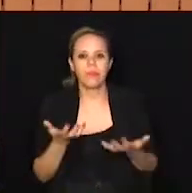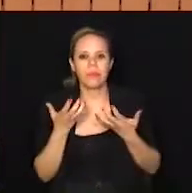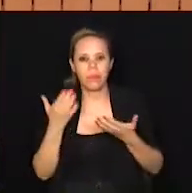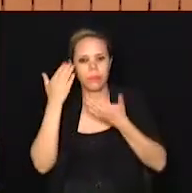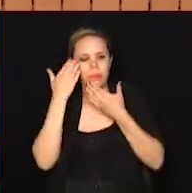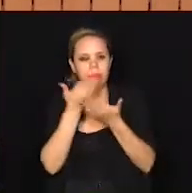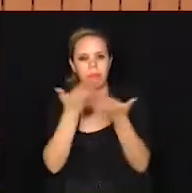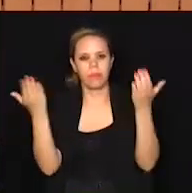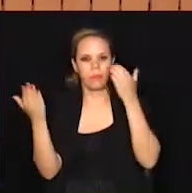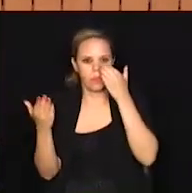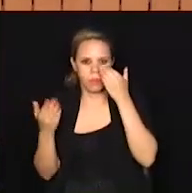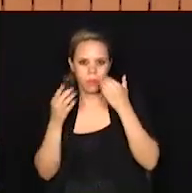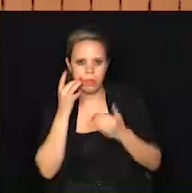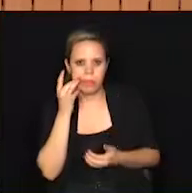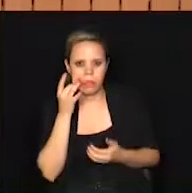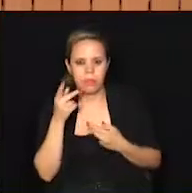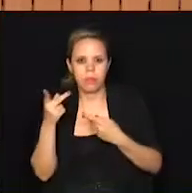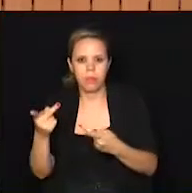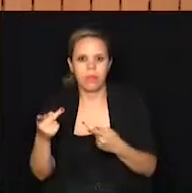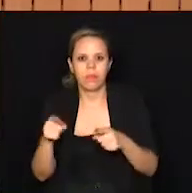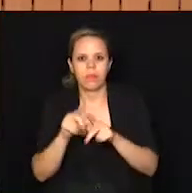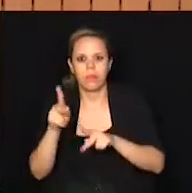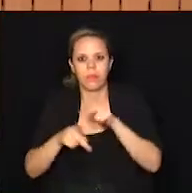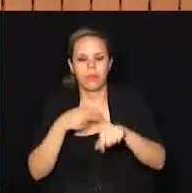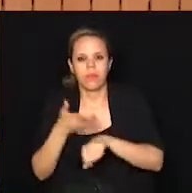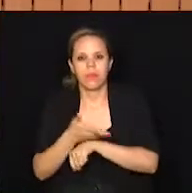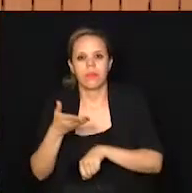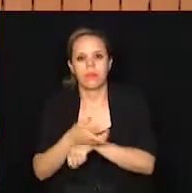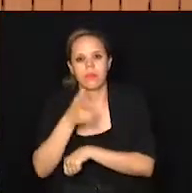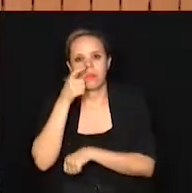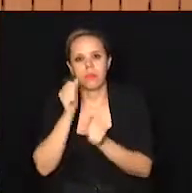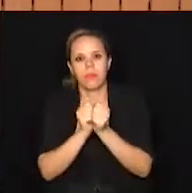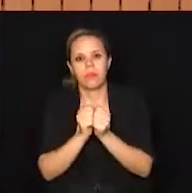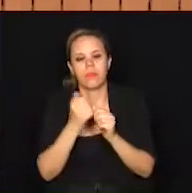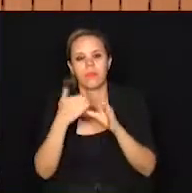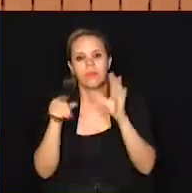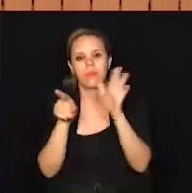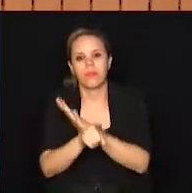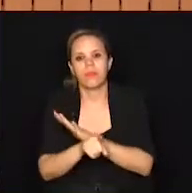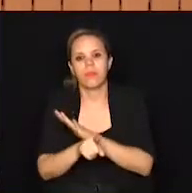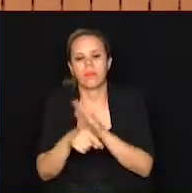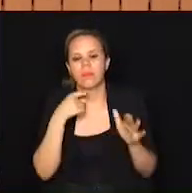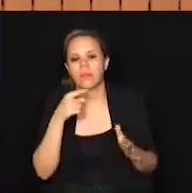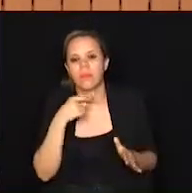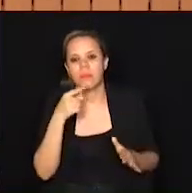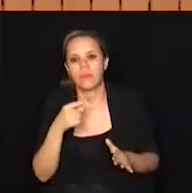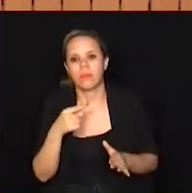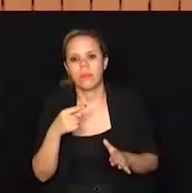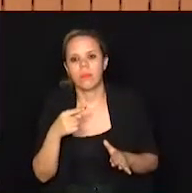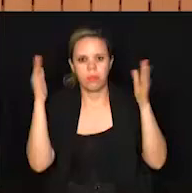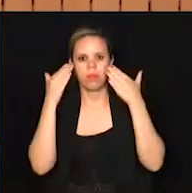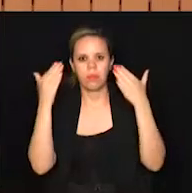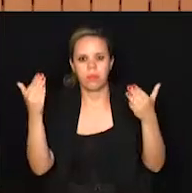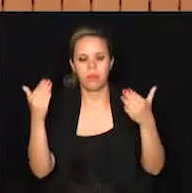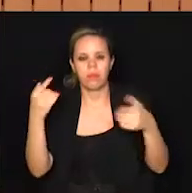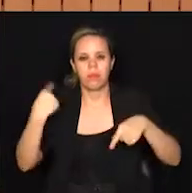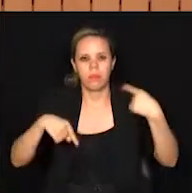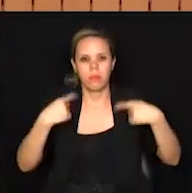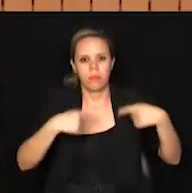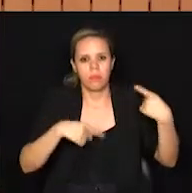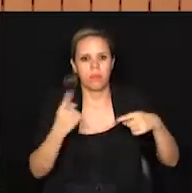pessoas envolvidas, não só os trabalhadores, os professores, como também os alunos e os pais de alunos.